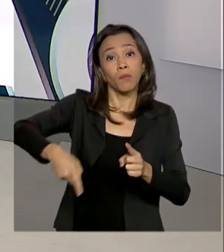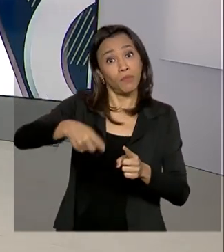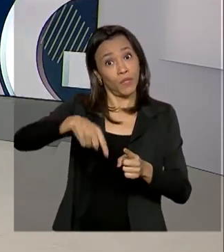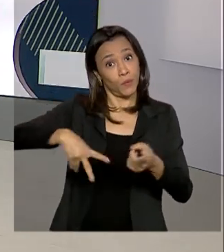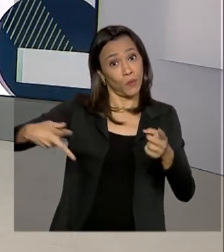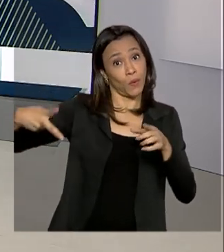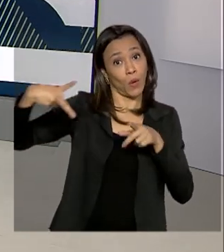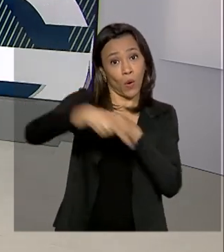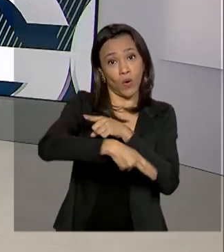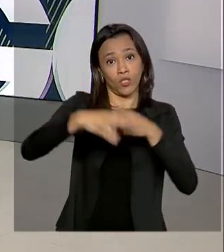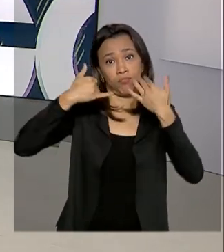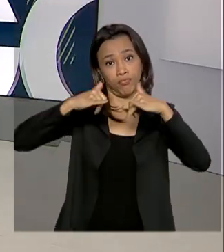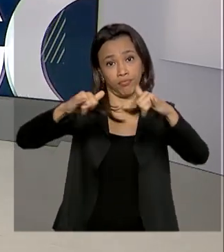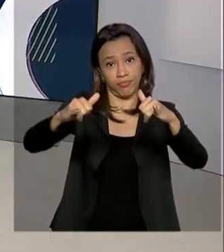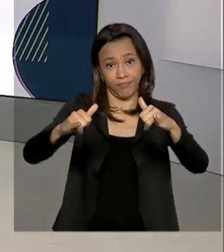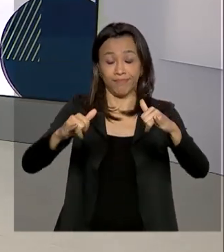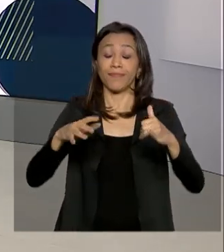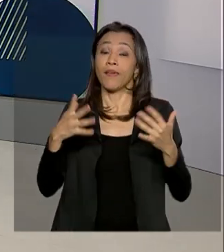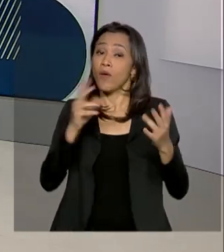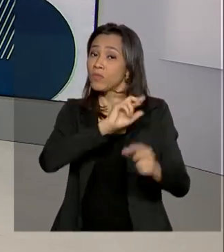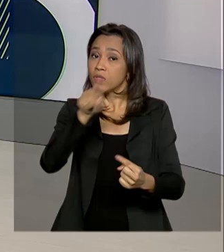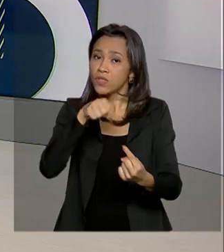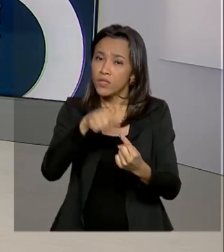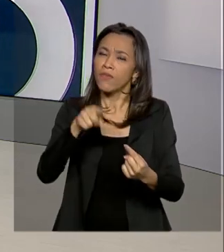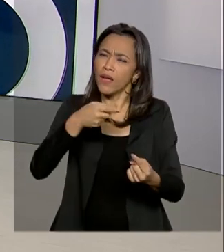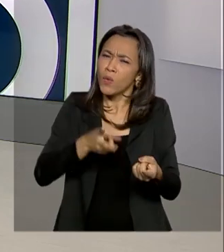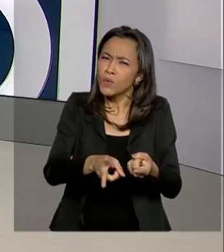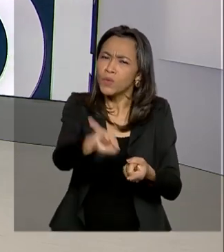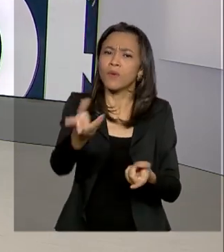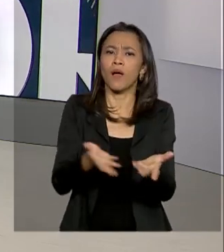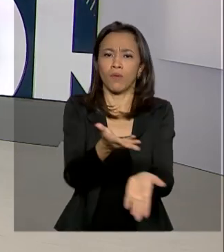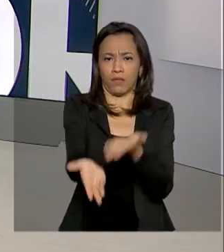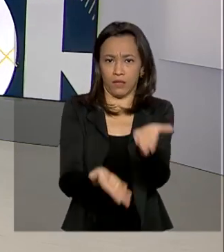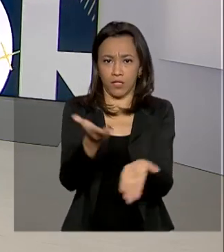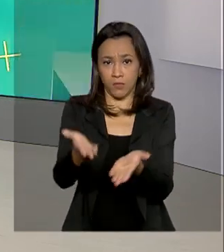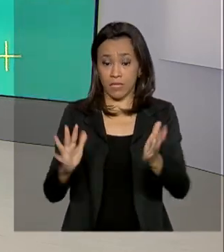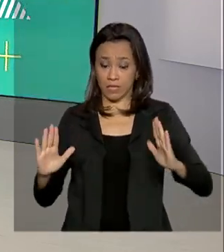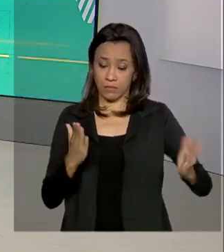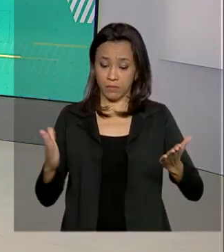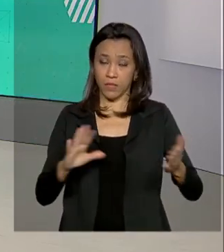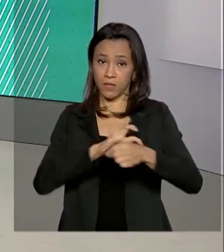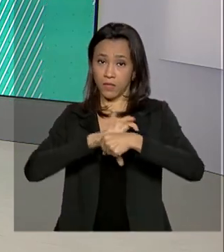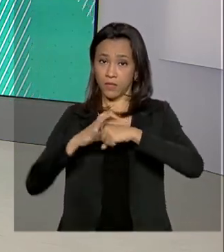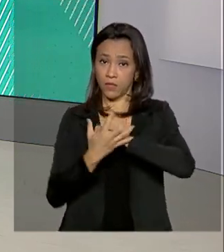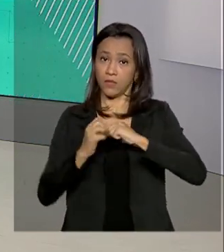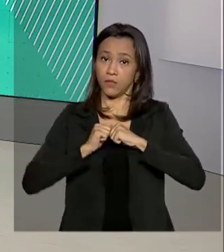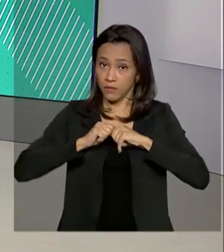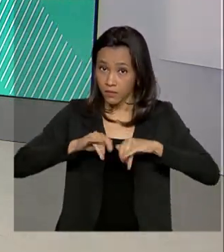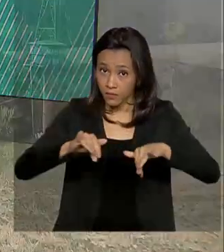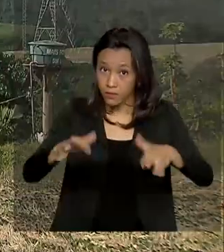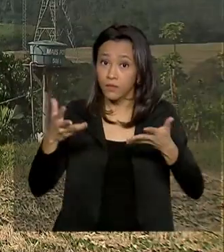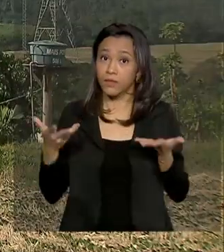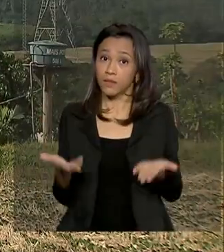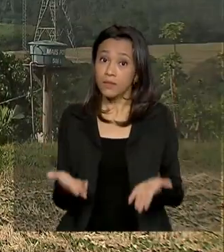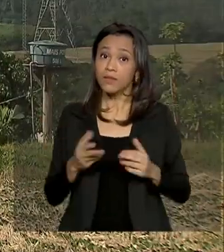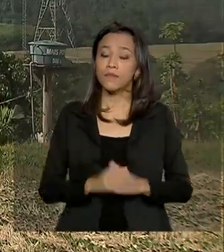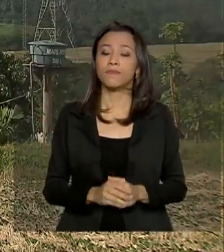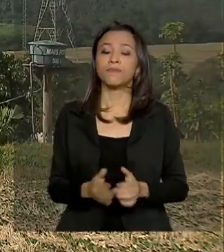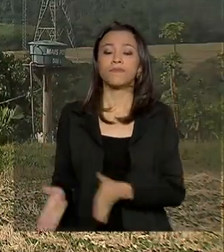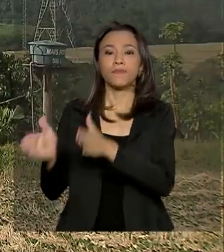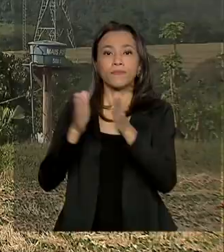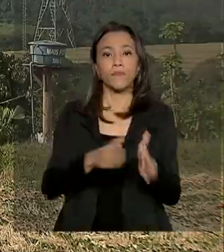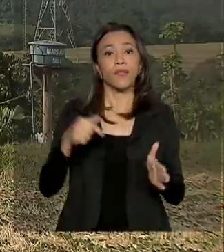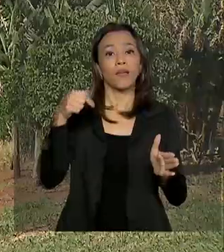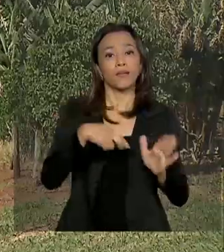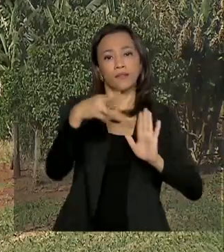inadimplentes. O objetivo é preservar a prestação de serviço público durante a pandemia do coronavírus. A medida